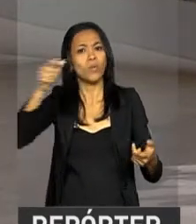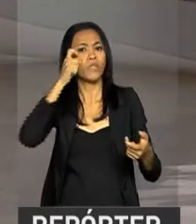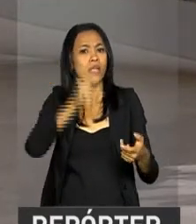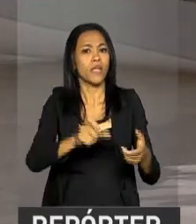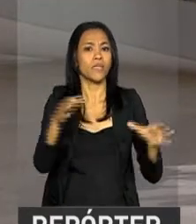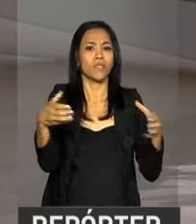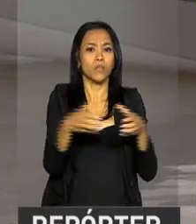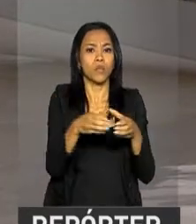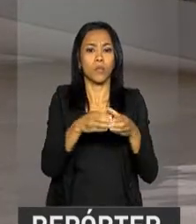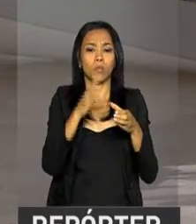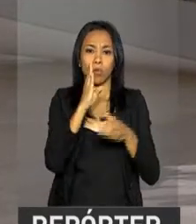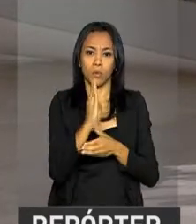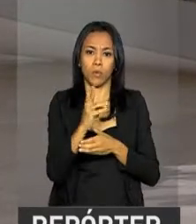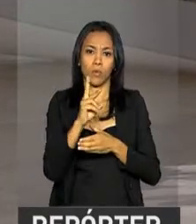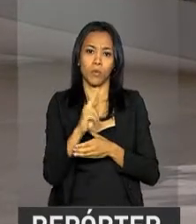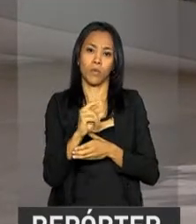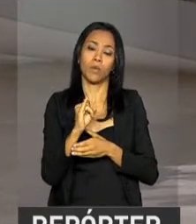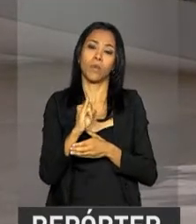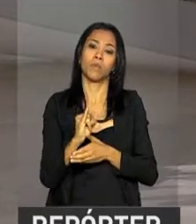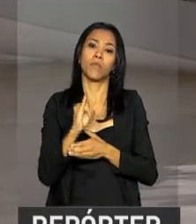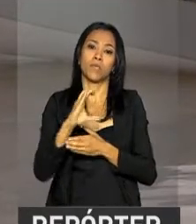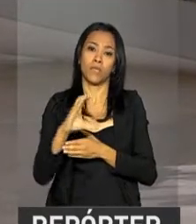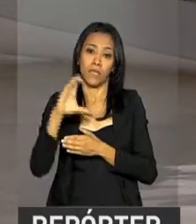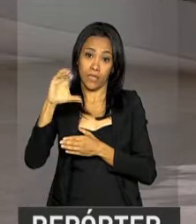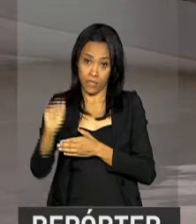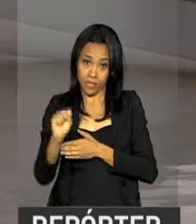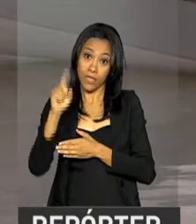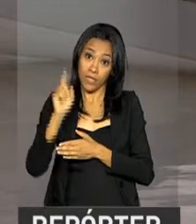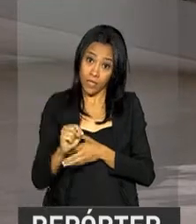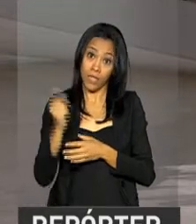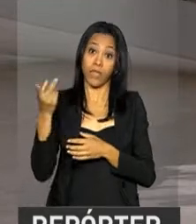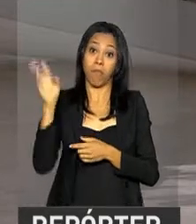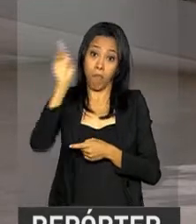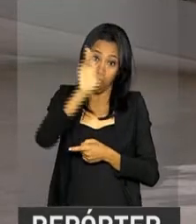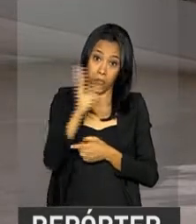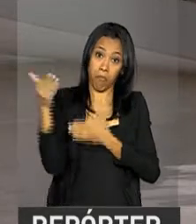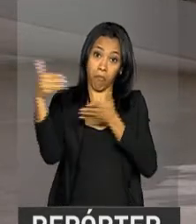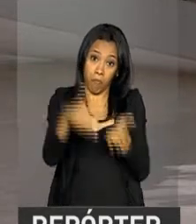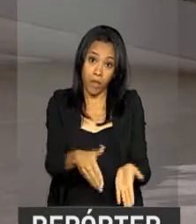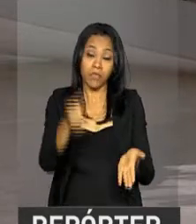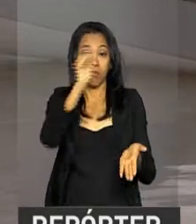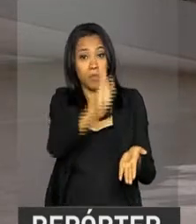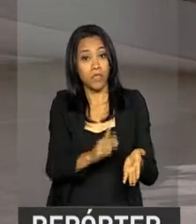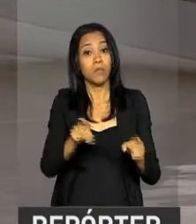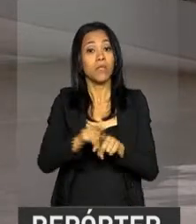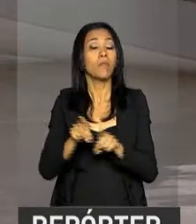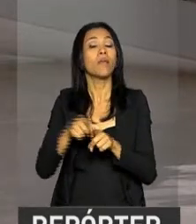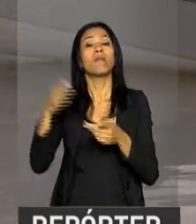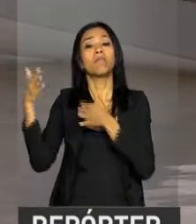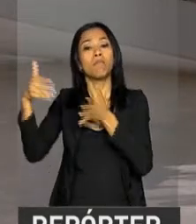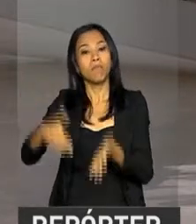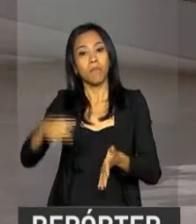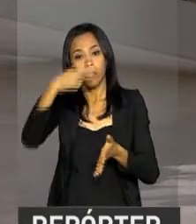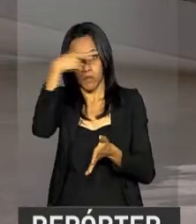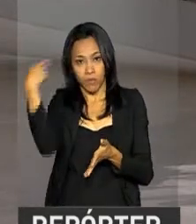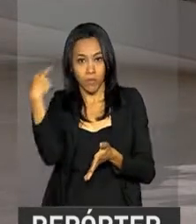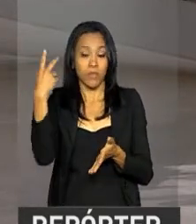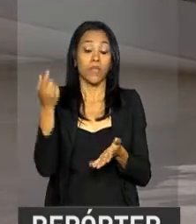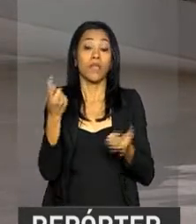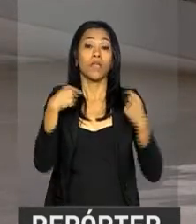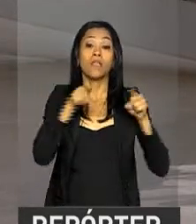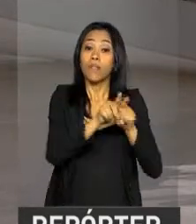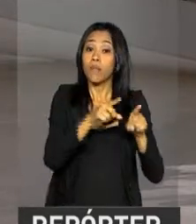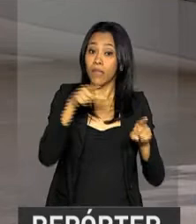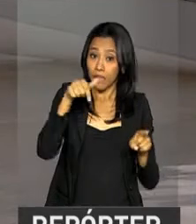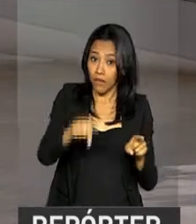de países emergentes no qual a rússia eo brasil fazem parte além do ministro chegou e também participam da reunião